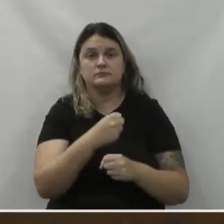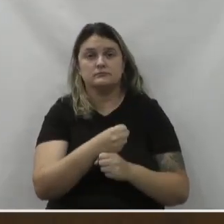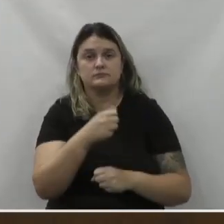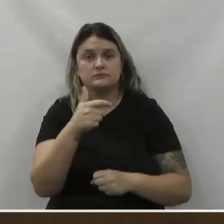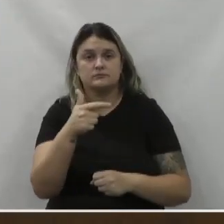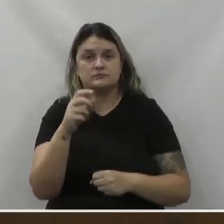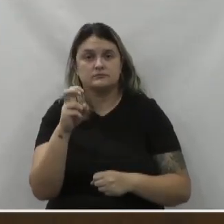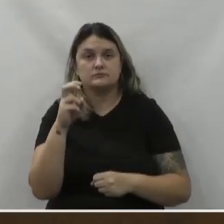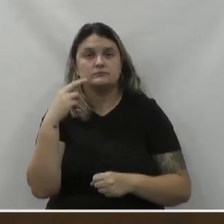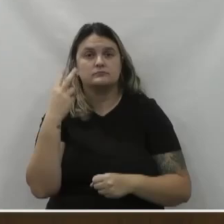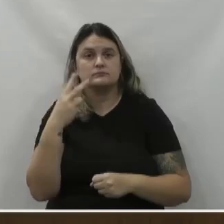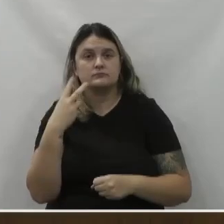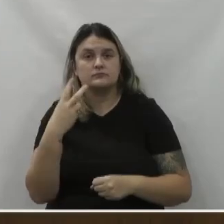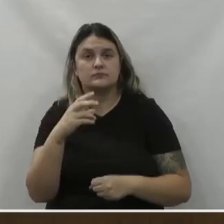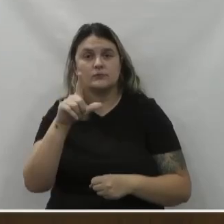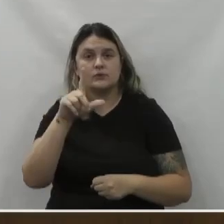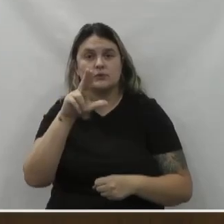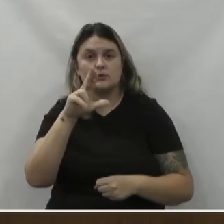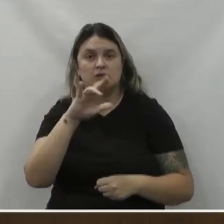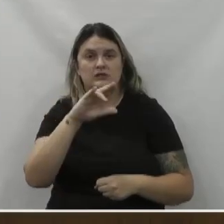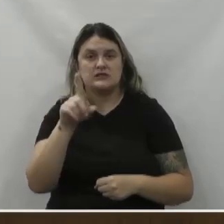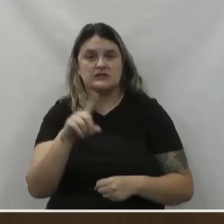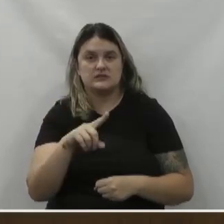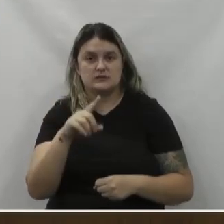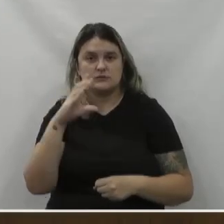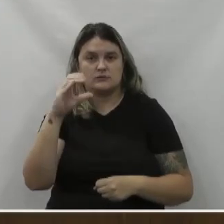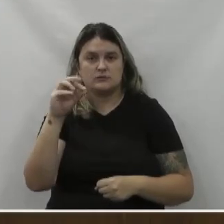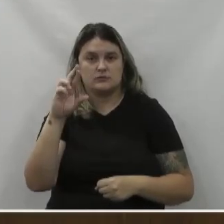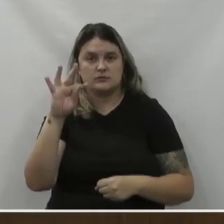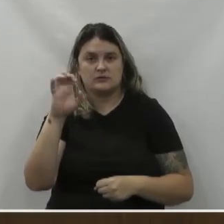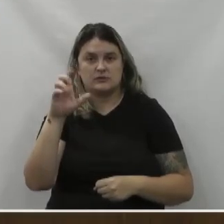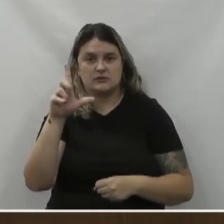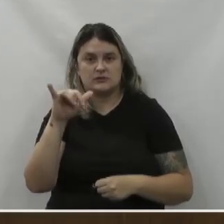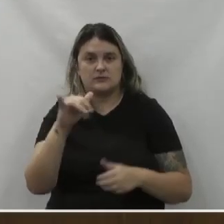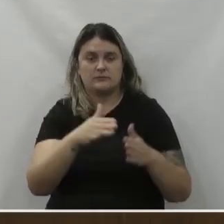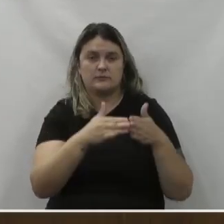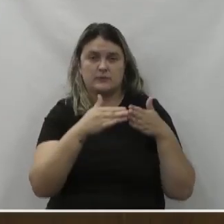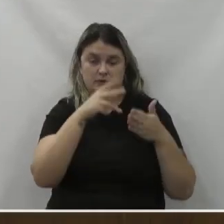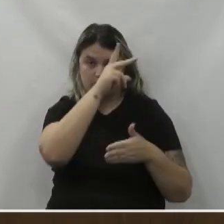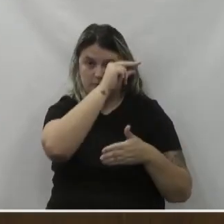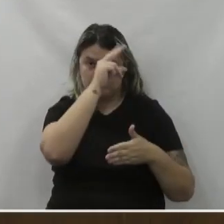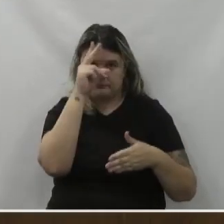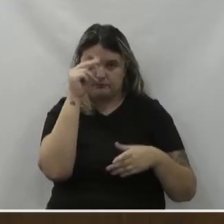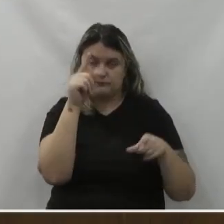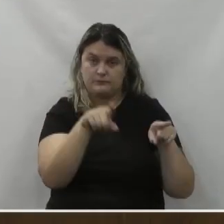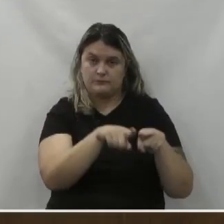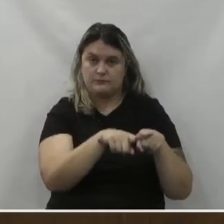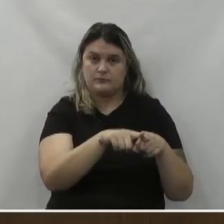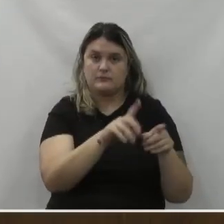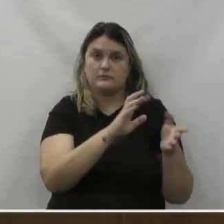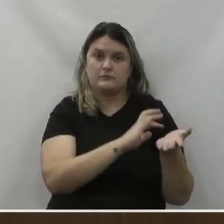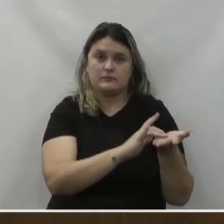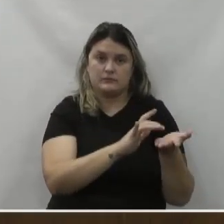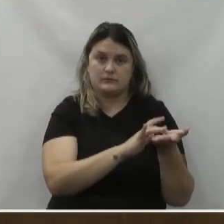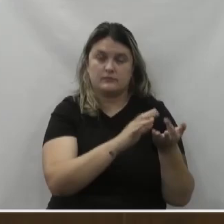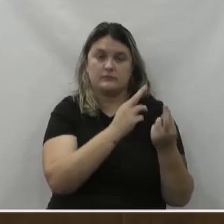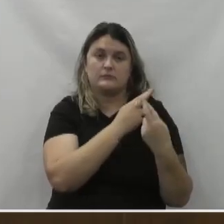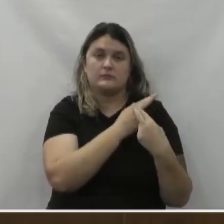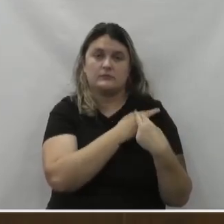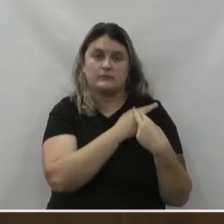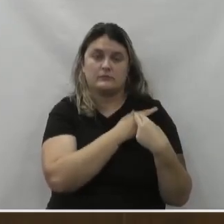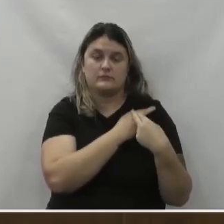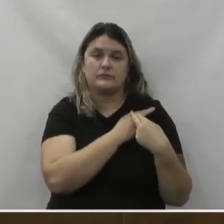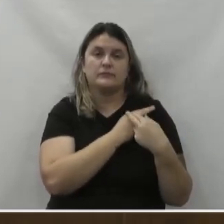185/2025, do vereador Valdir Luiz Cortellini, ao Poder Executivo Municipal, por meio da secretaria competente,